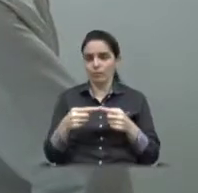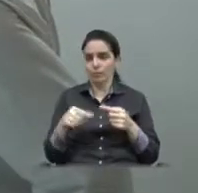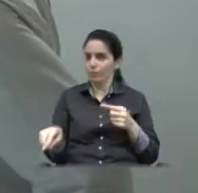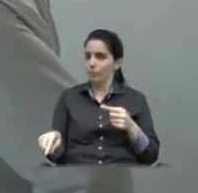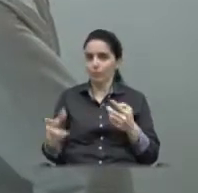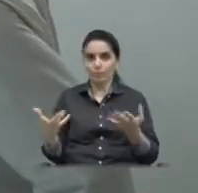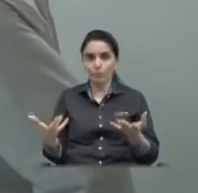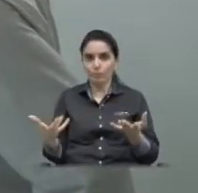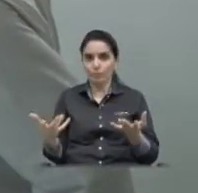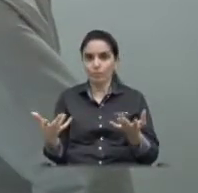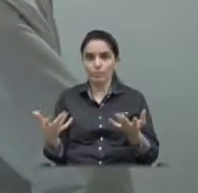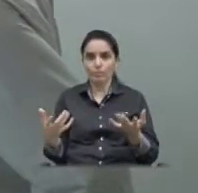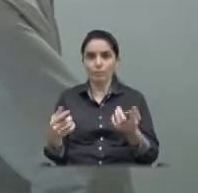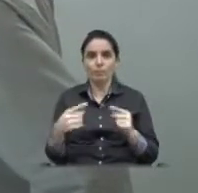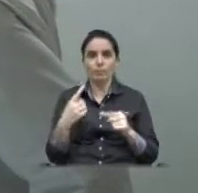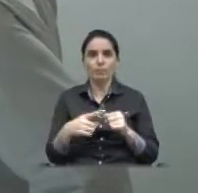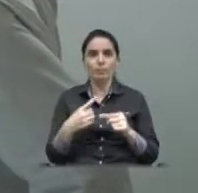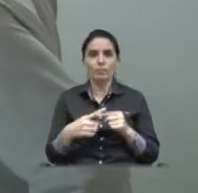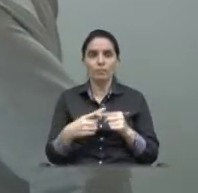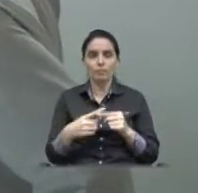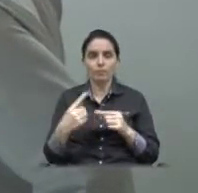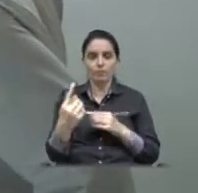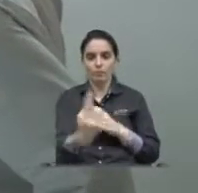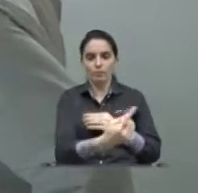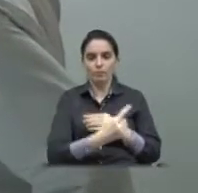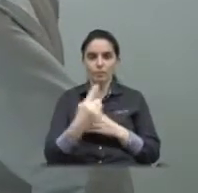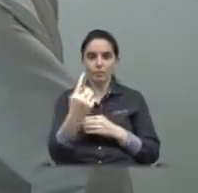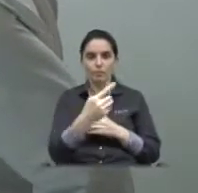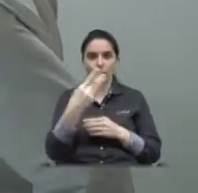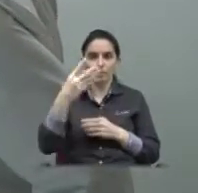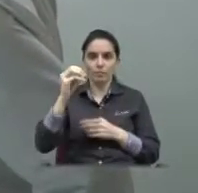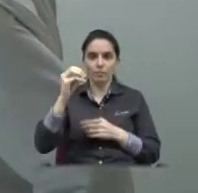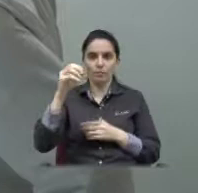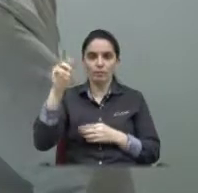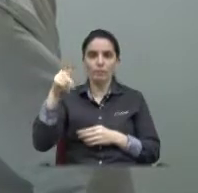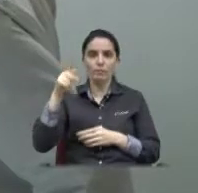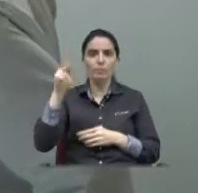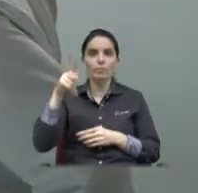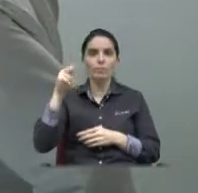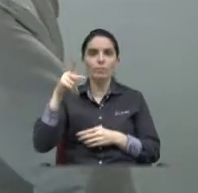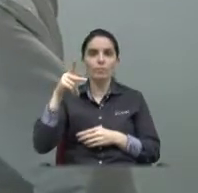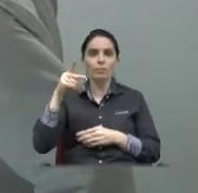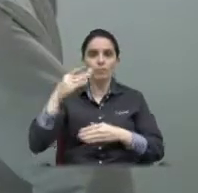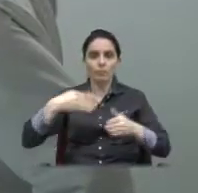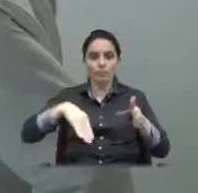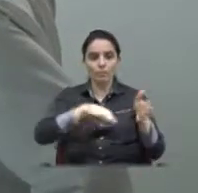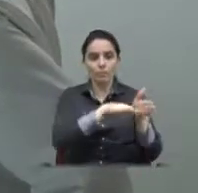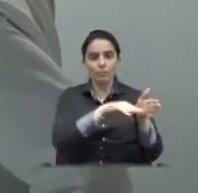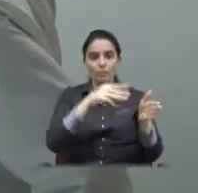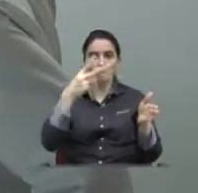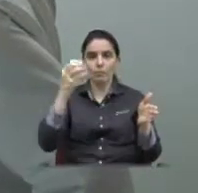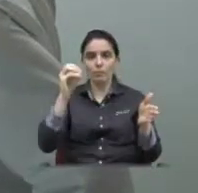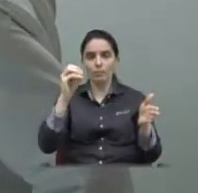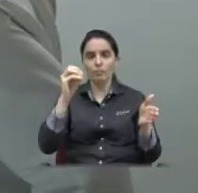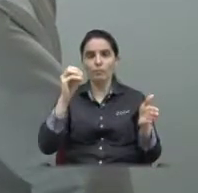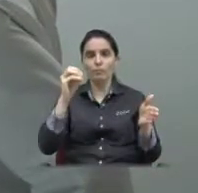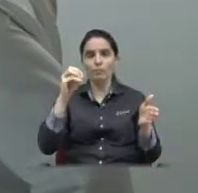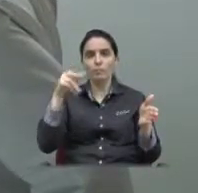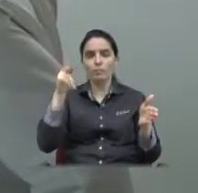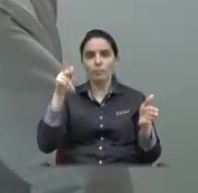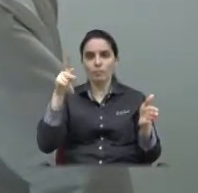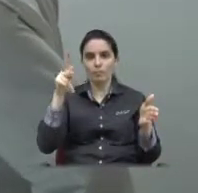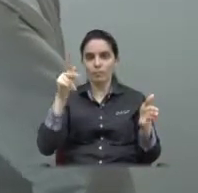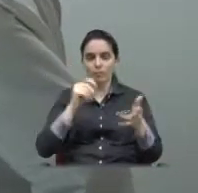esse tipo de situação. Por quê? Porque a rodovia tem quase 30 quilômetros até Prescaba. Às vezes você vai até Prescaba, você não pega nenhum guarda orientando na rua,